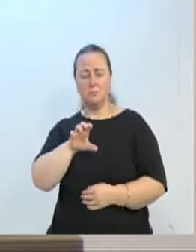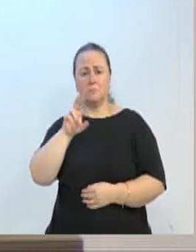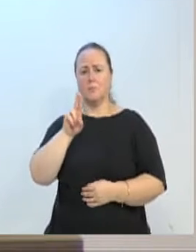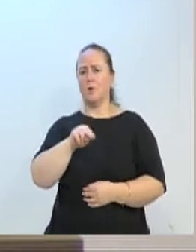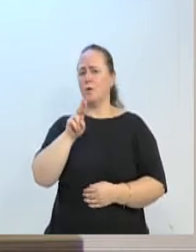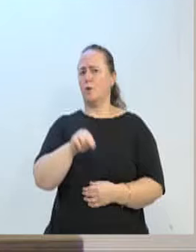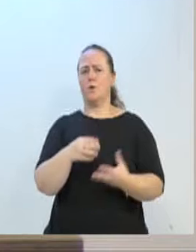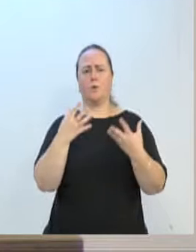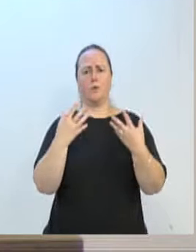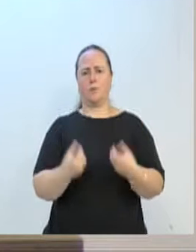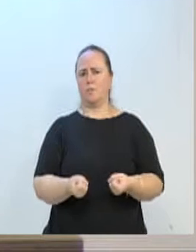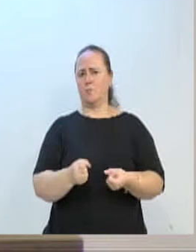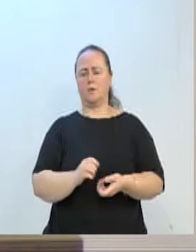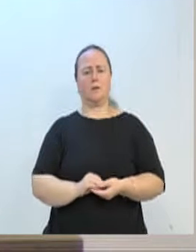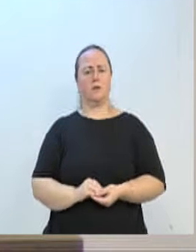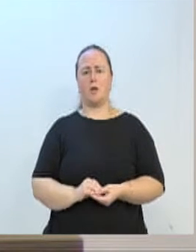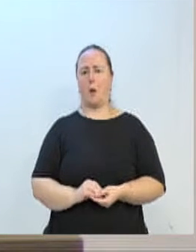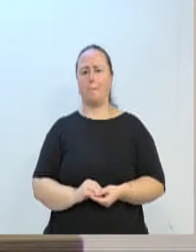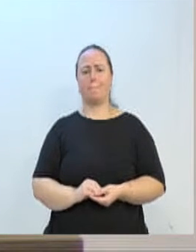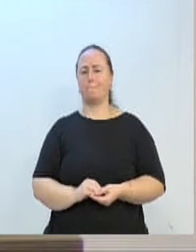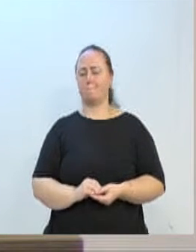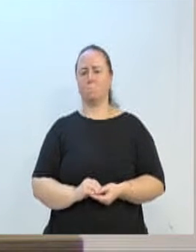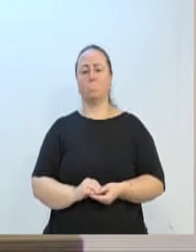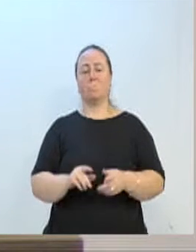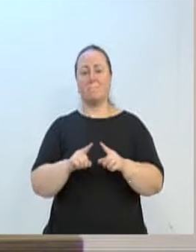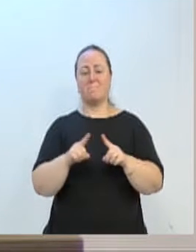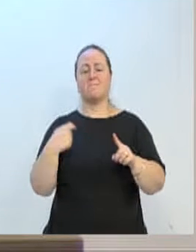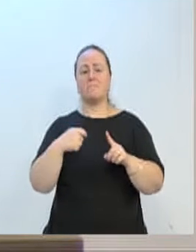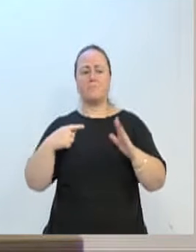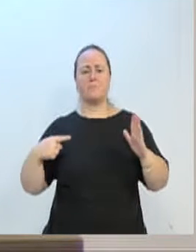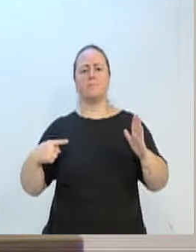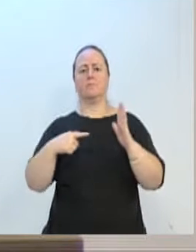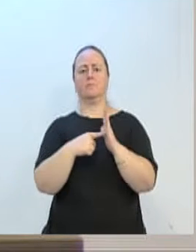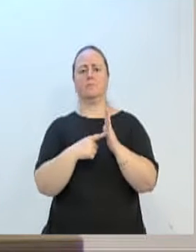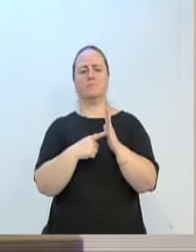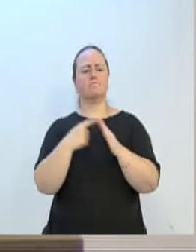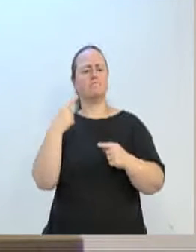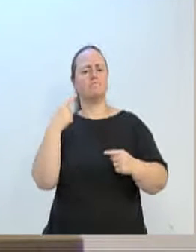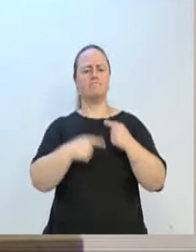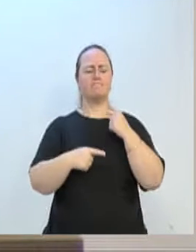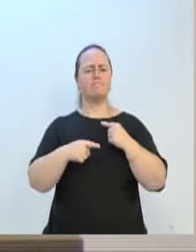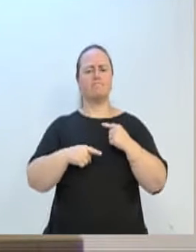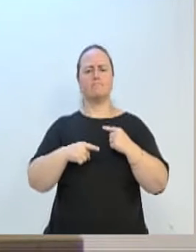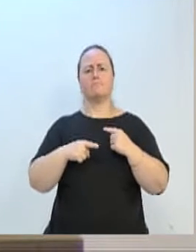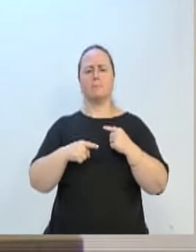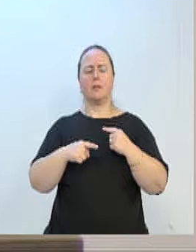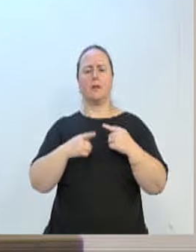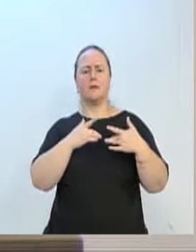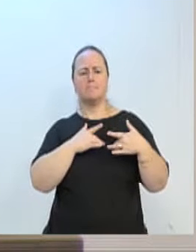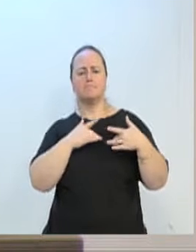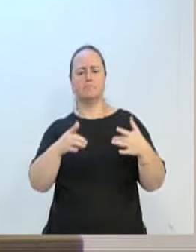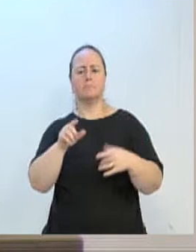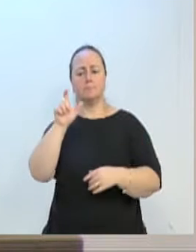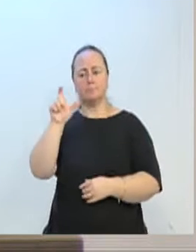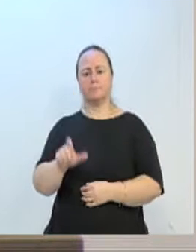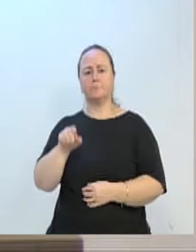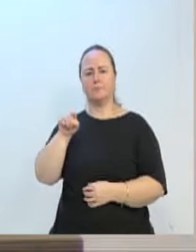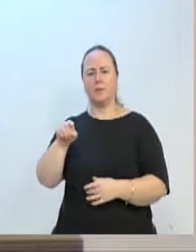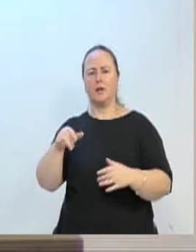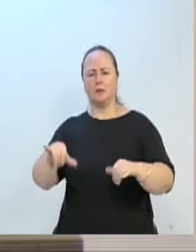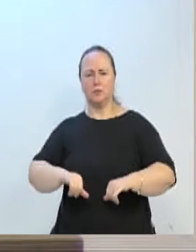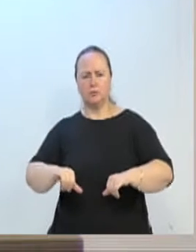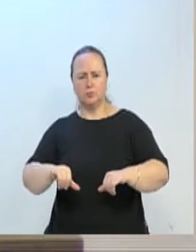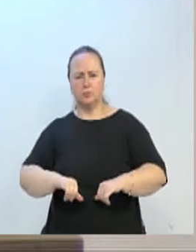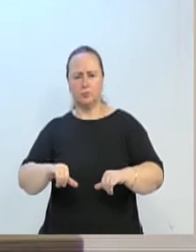aceitar esse tipo de coisa em nosso meio. Pelo contrário, temos que denunciar, nos contrapor imediatamente, ser solidários com quem está sofrendo estes ataques.